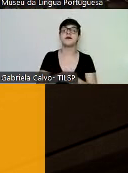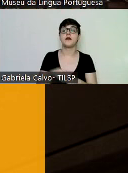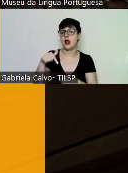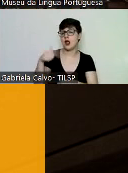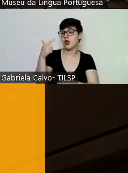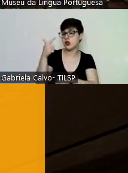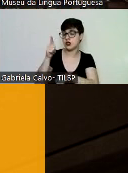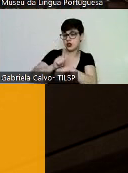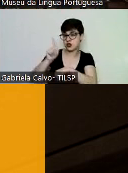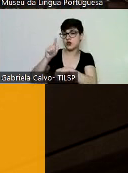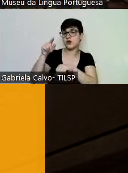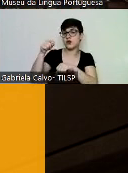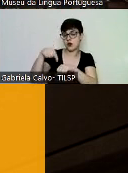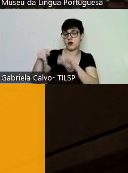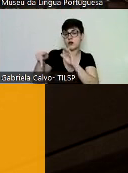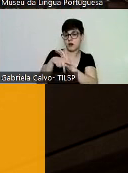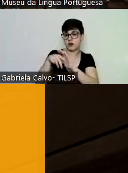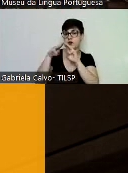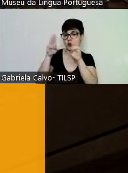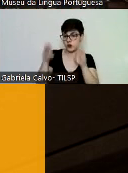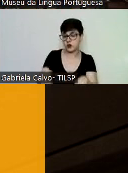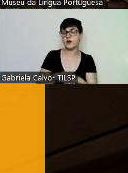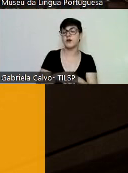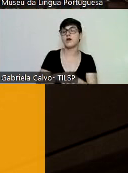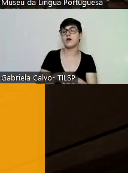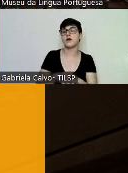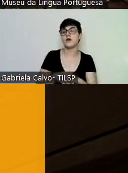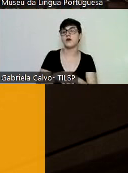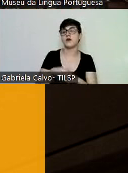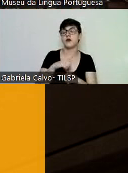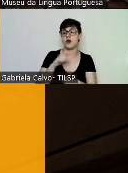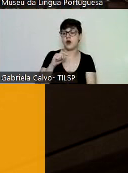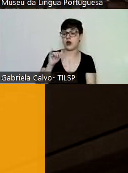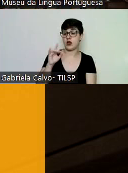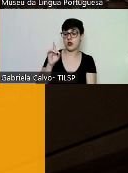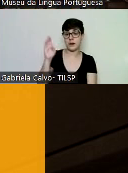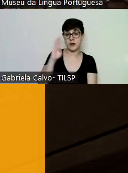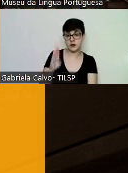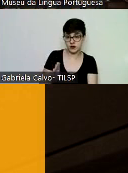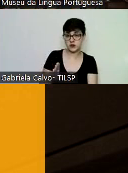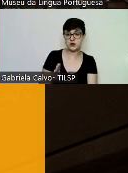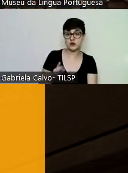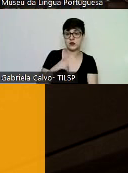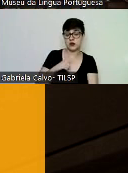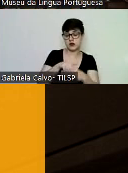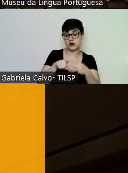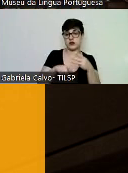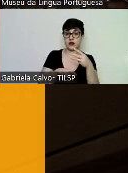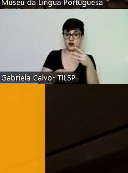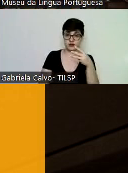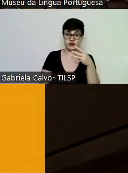do Museu da Língua sobre a gestão do id Brasil a gente tem três pilares